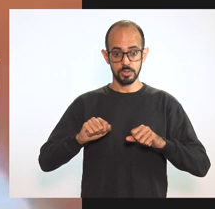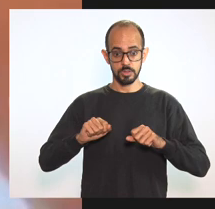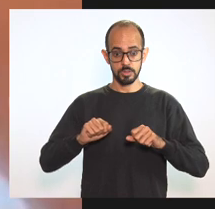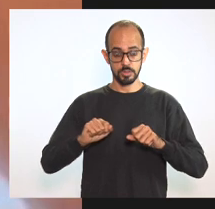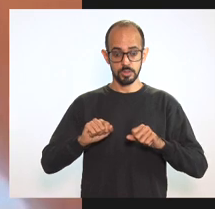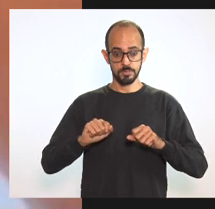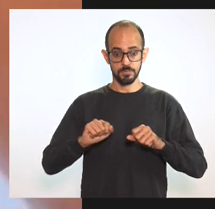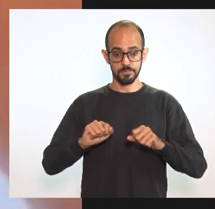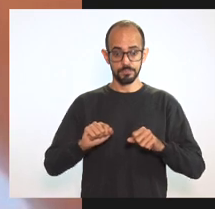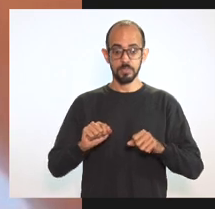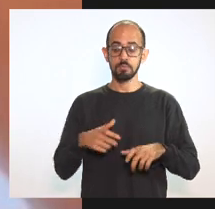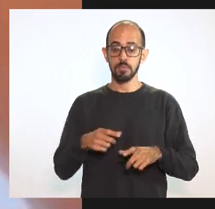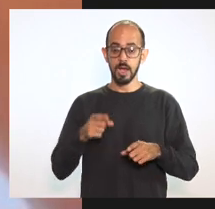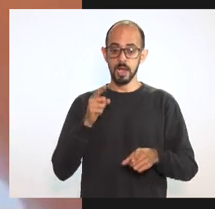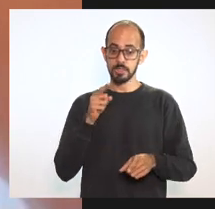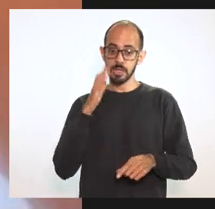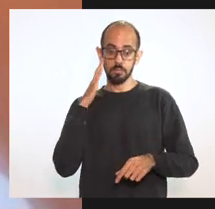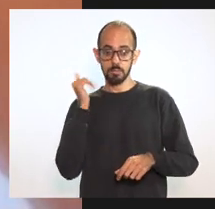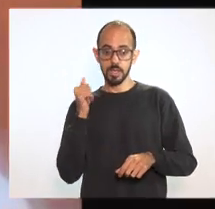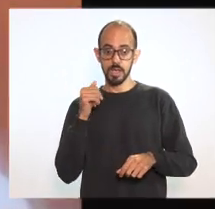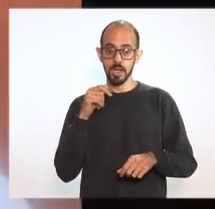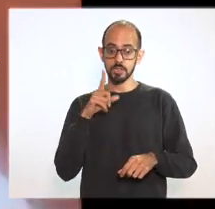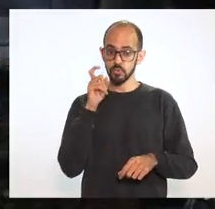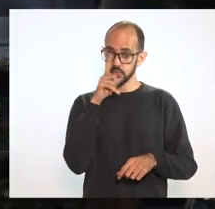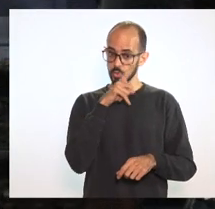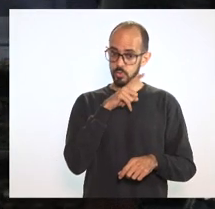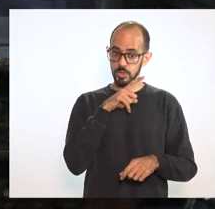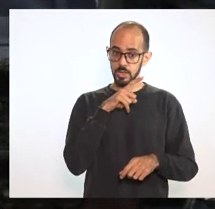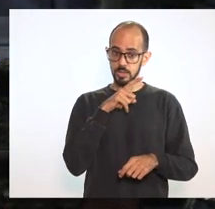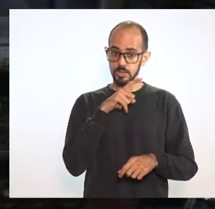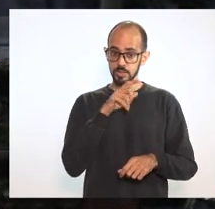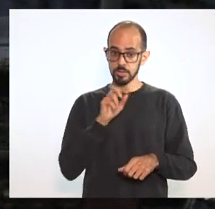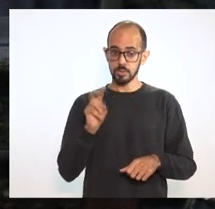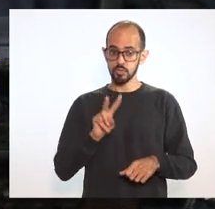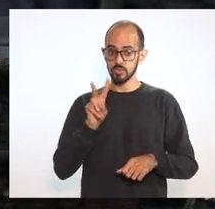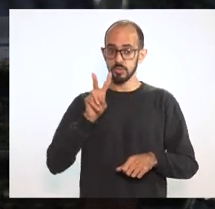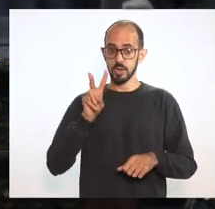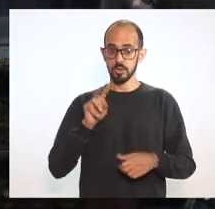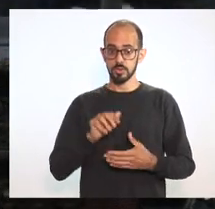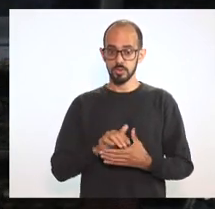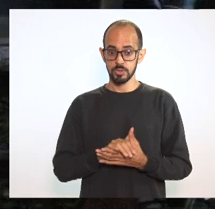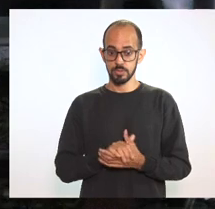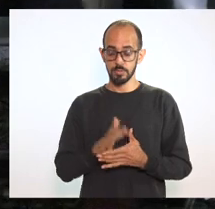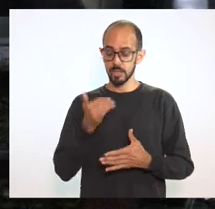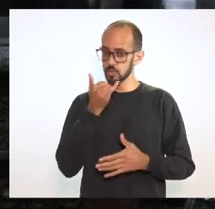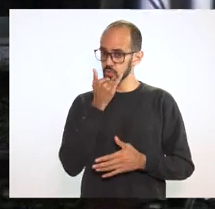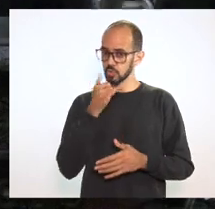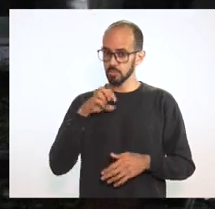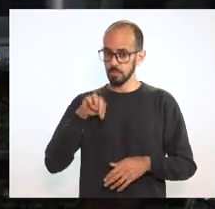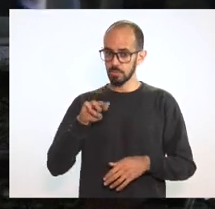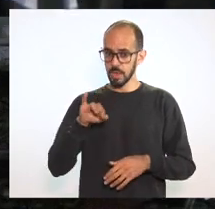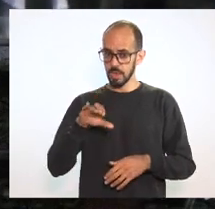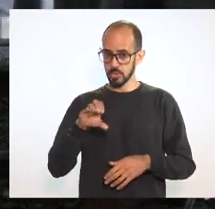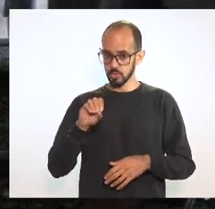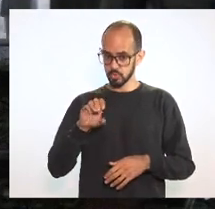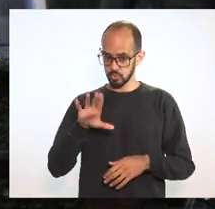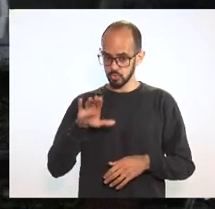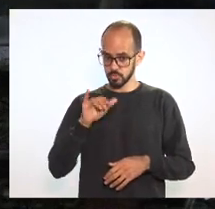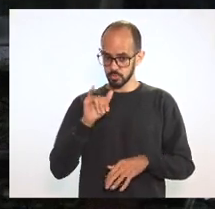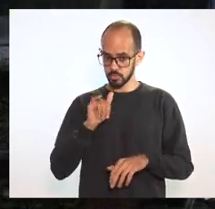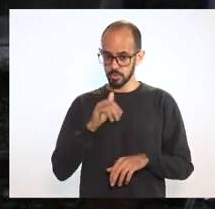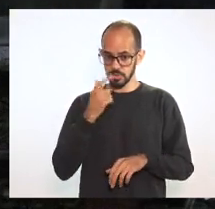as deficiências ou vantagens. Deixa eu dirimir aqui. Vamos lá. Márcio, lê o artigo 1º e o 2º do